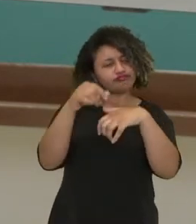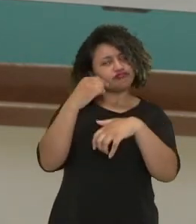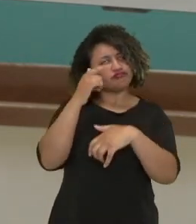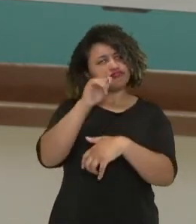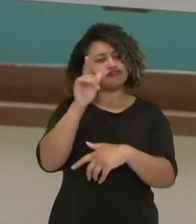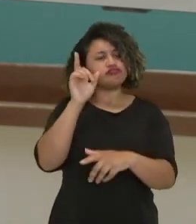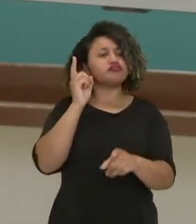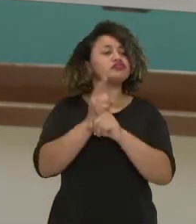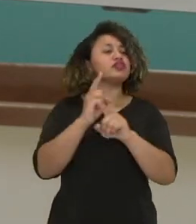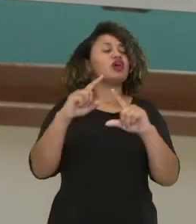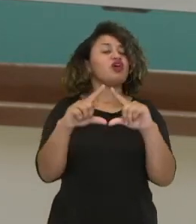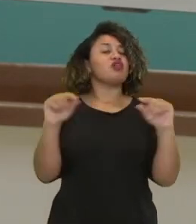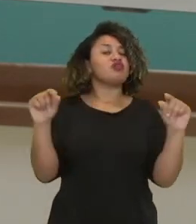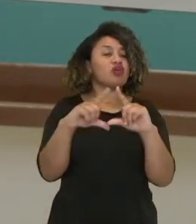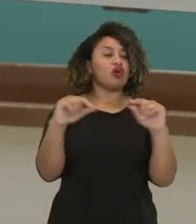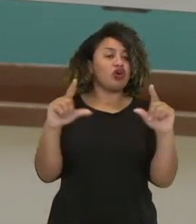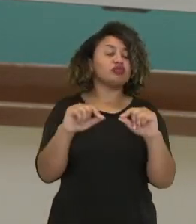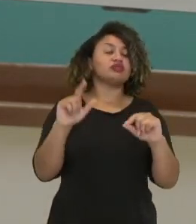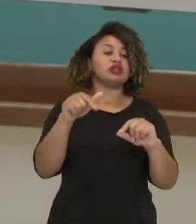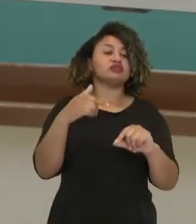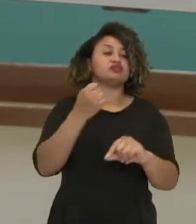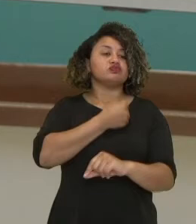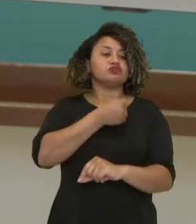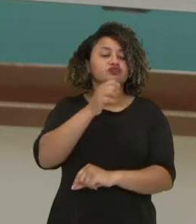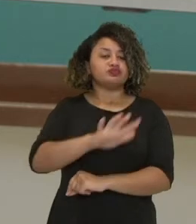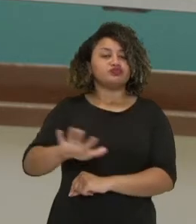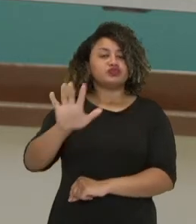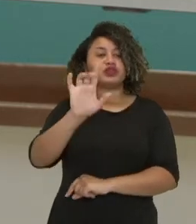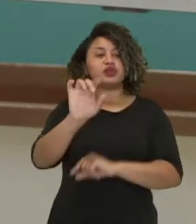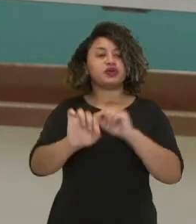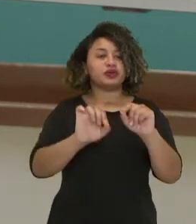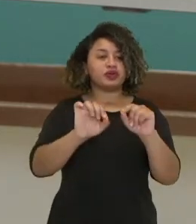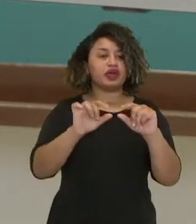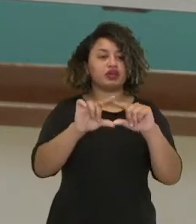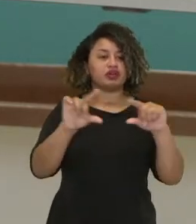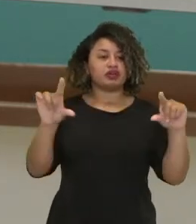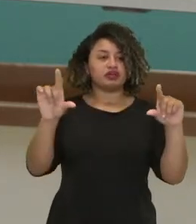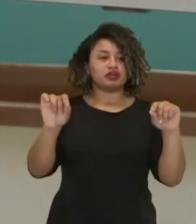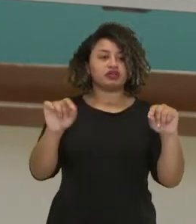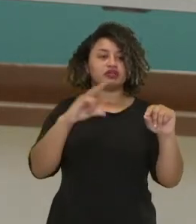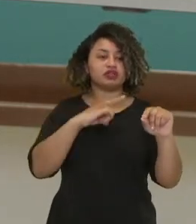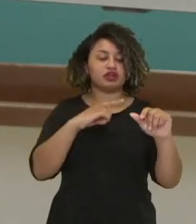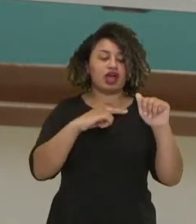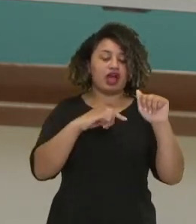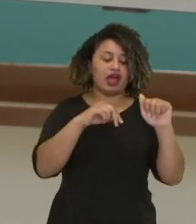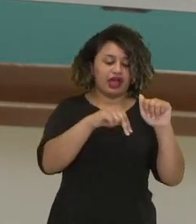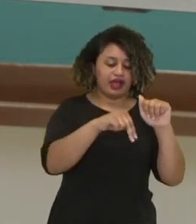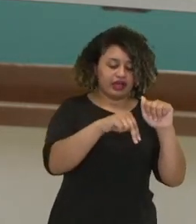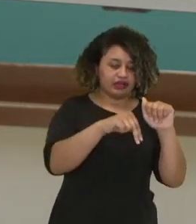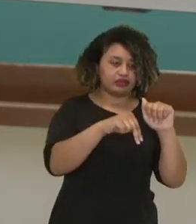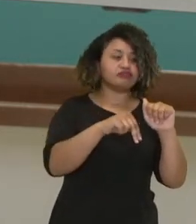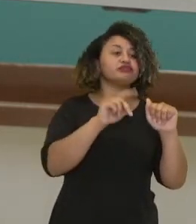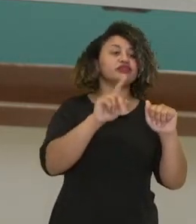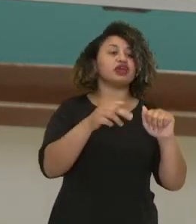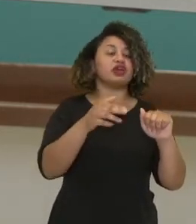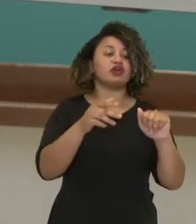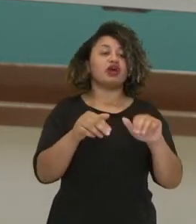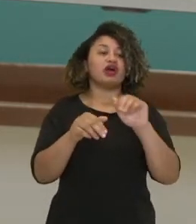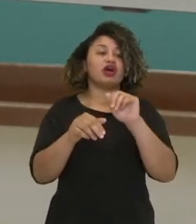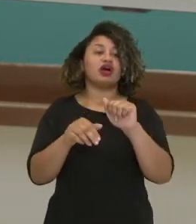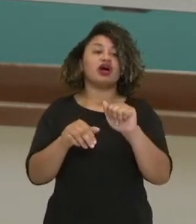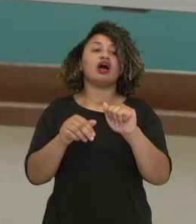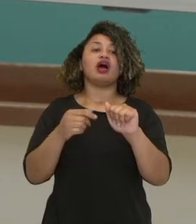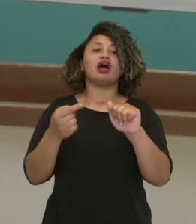nós chegamos na fórmula do termo geral de uma PA, que é essa daqui, ó. AN é igual